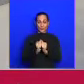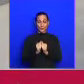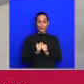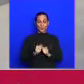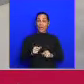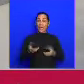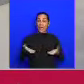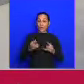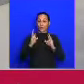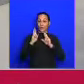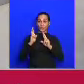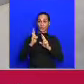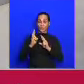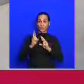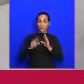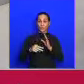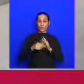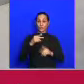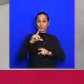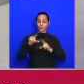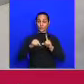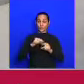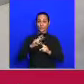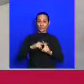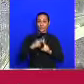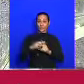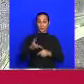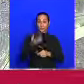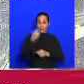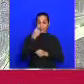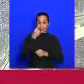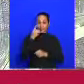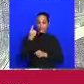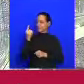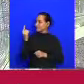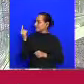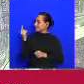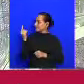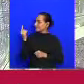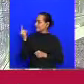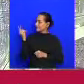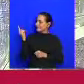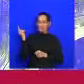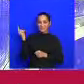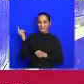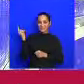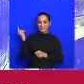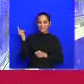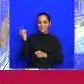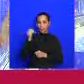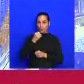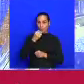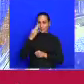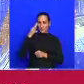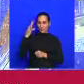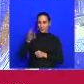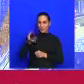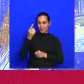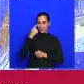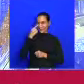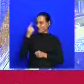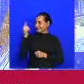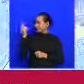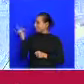ficar na torcida agora, hein? Segundo sorteio. Bolas posicionadas. Aí na tela para você, pensamento